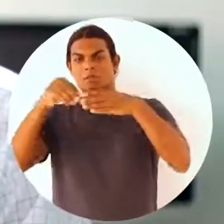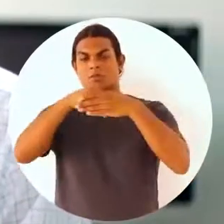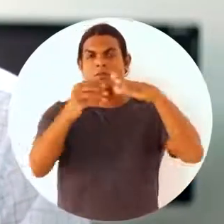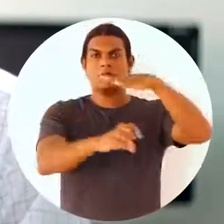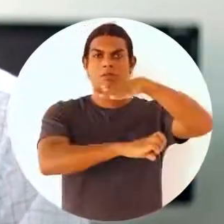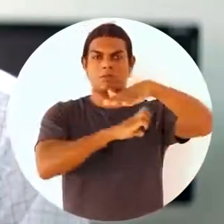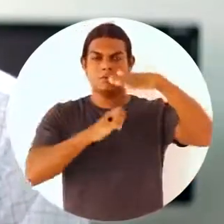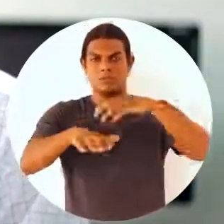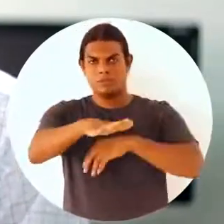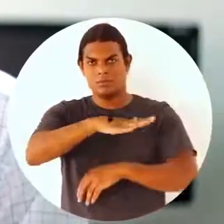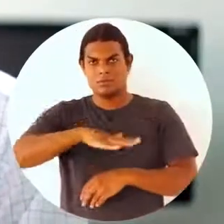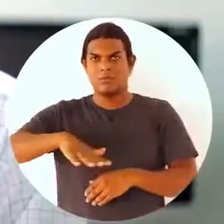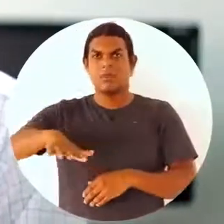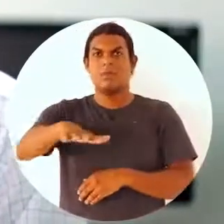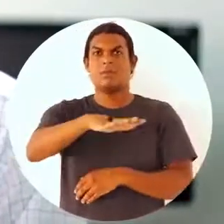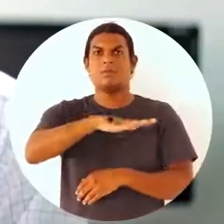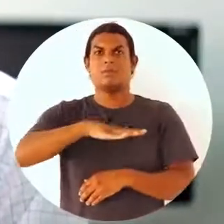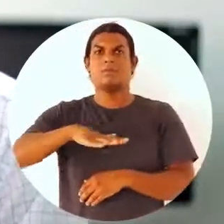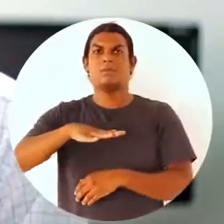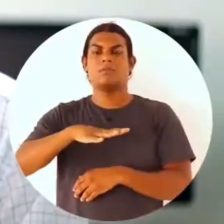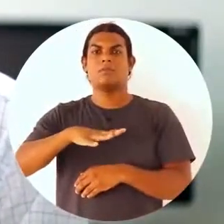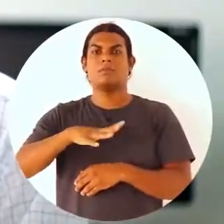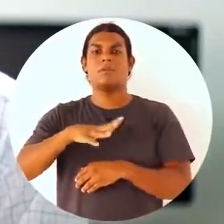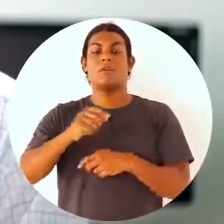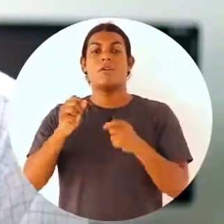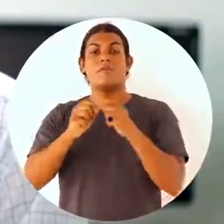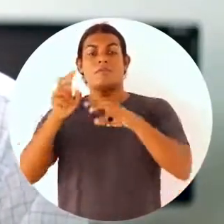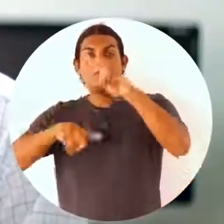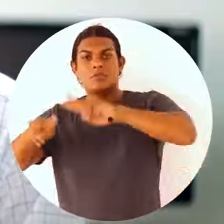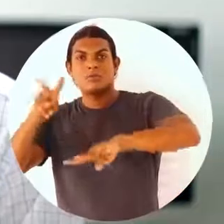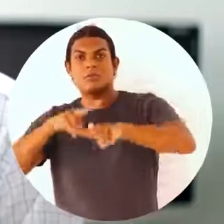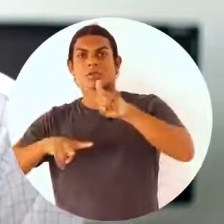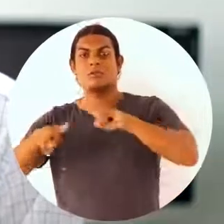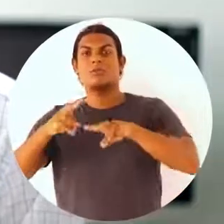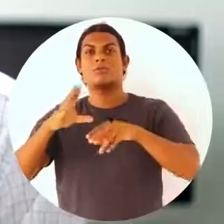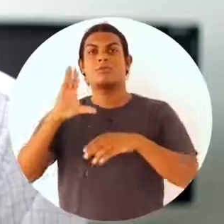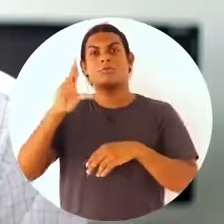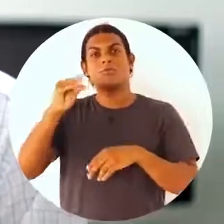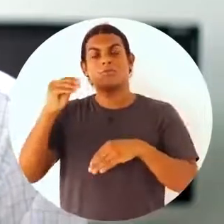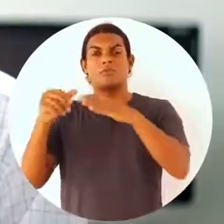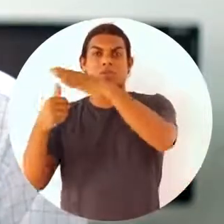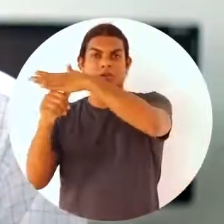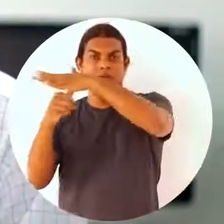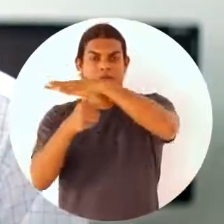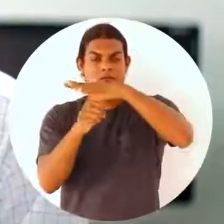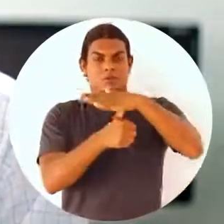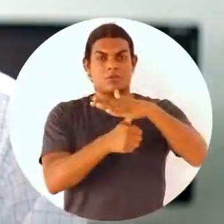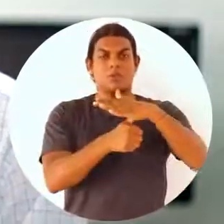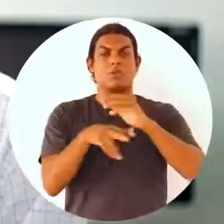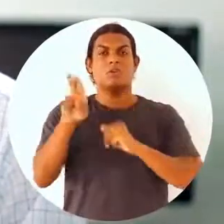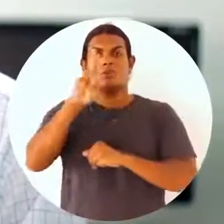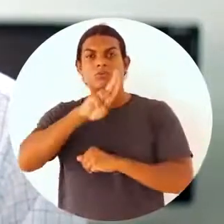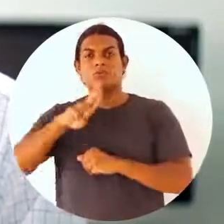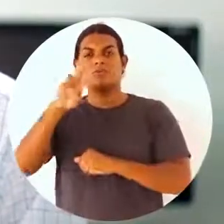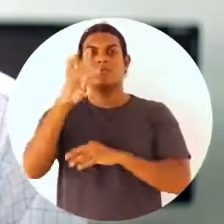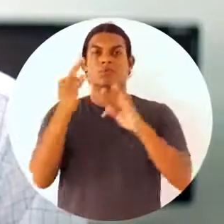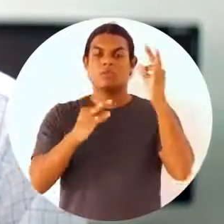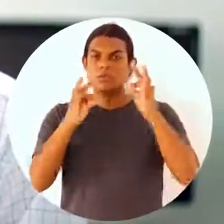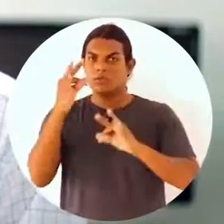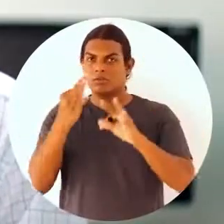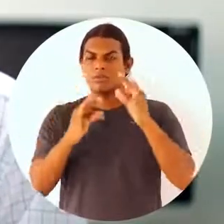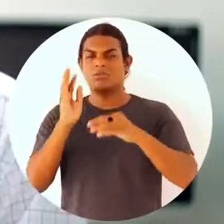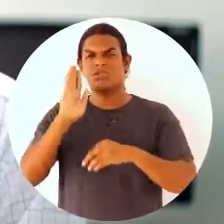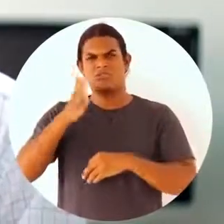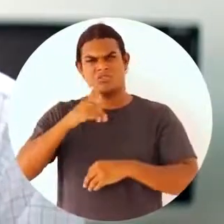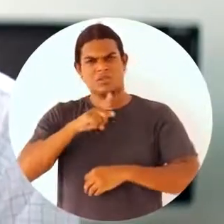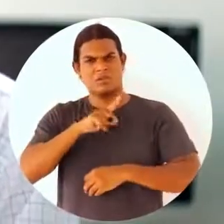ambiente, ou seja, eu fiz uma análise com o meu público interno, com meus funcionários, dentro das tecnologias que eu já tenho, dentro dos processos que eu